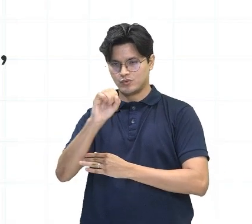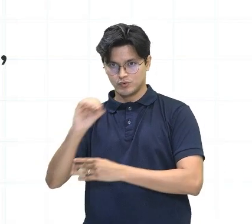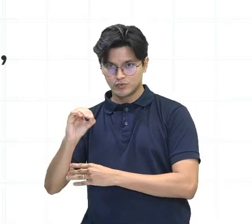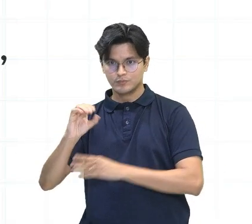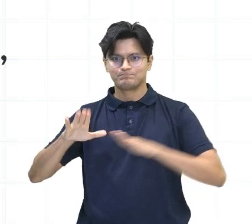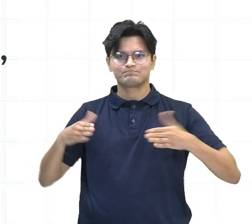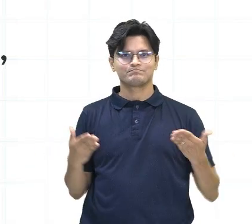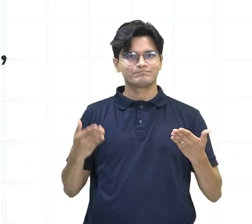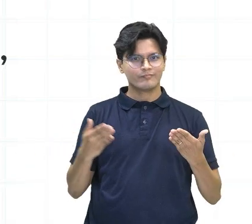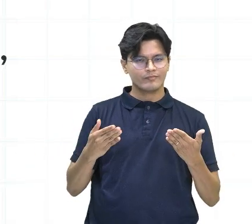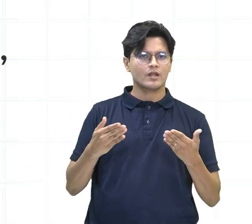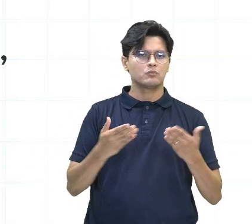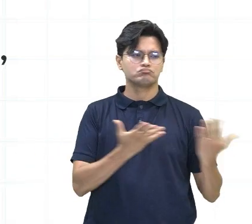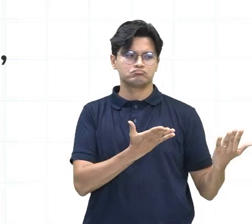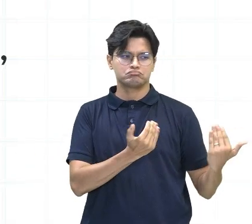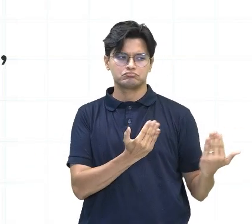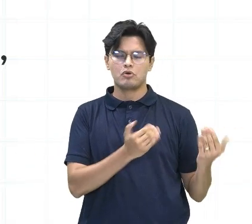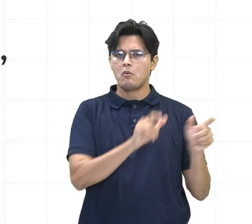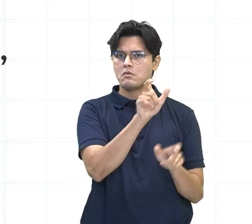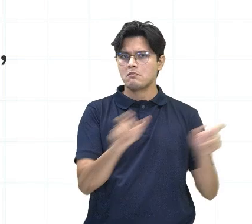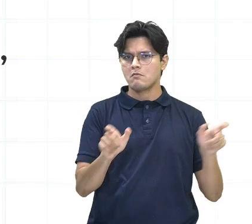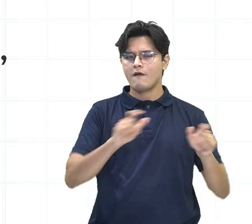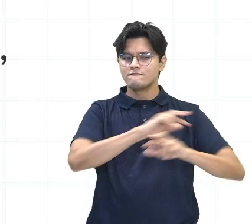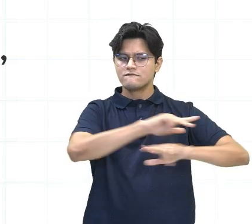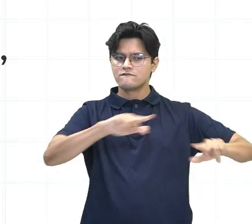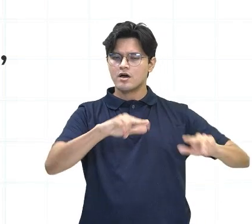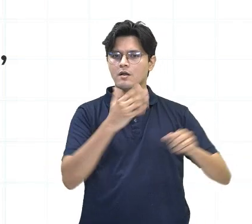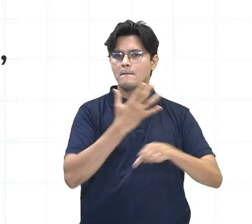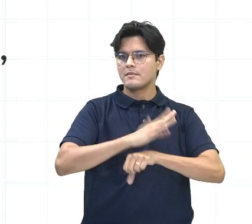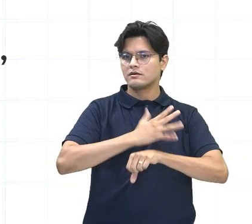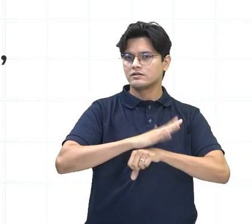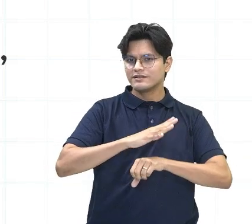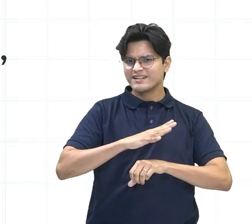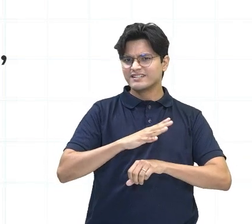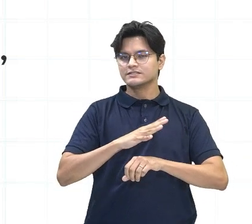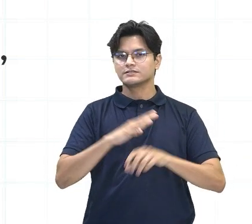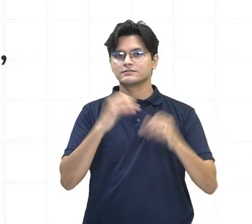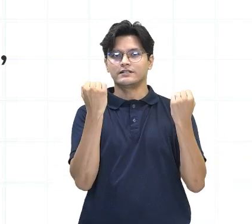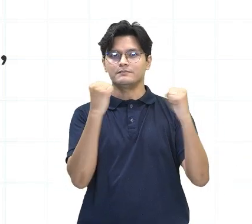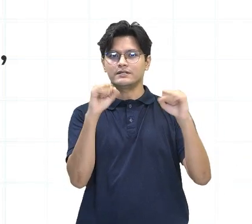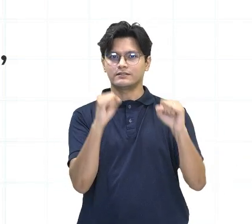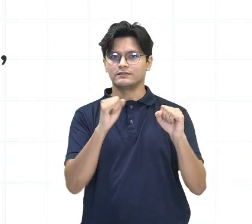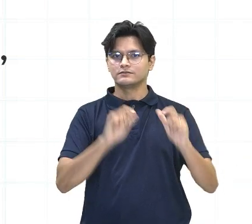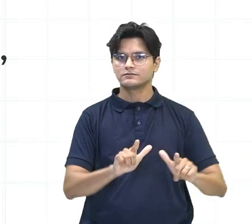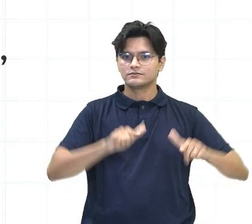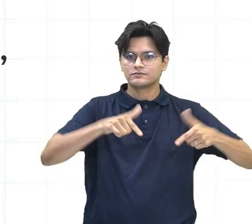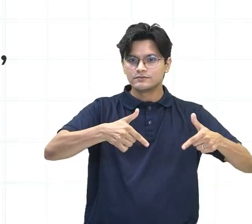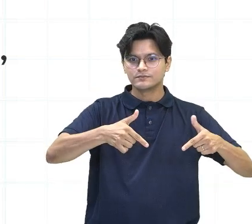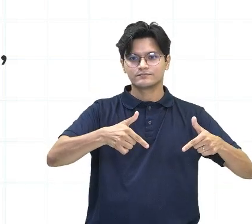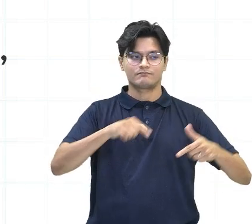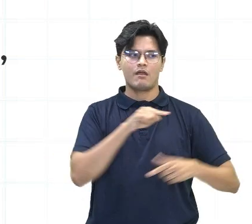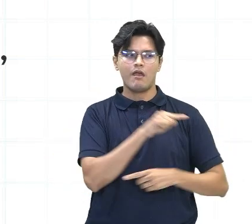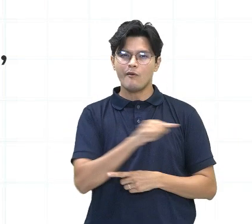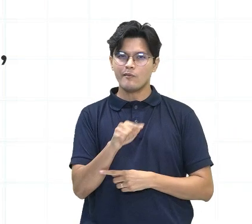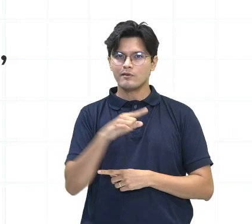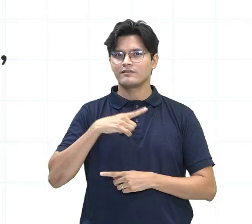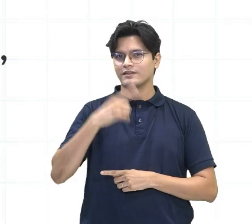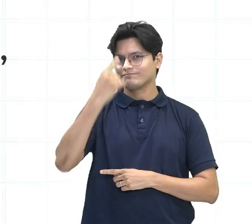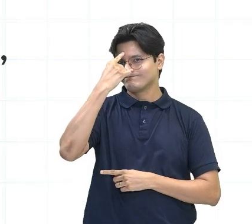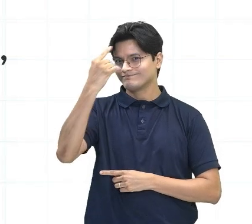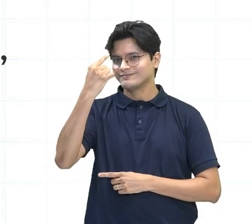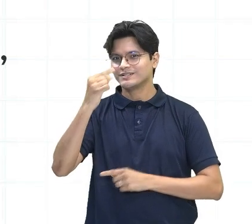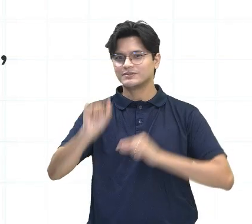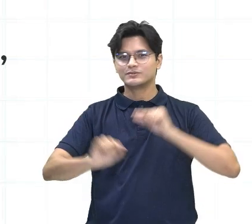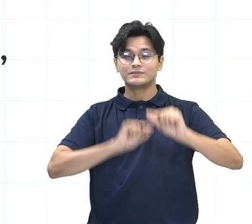algumas atividades, principalmente inspiradas no treinamento militar. E eles tiveram a ideia de originar, ou